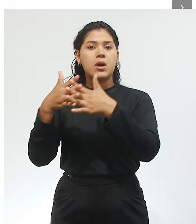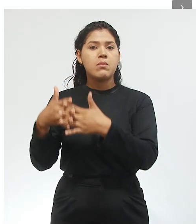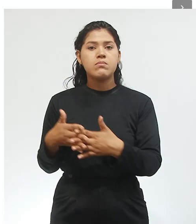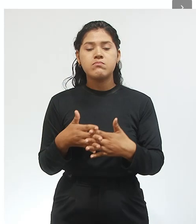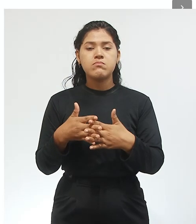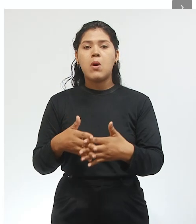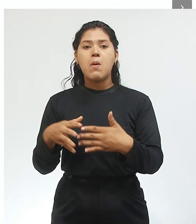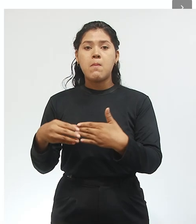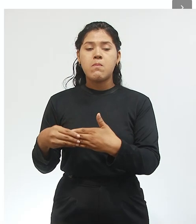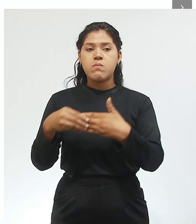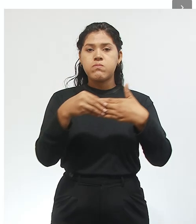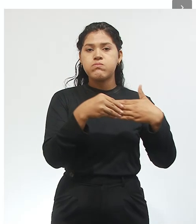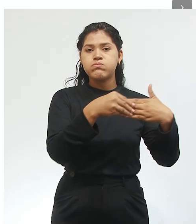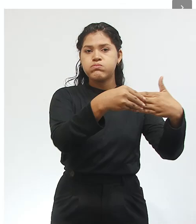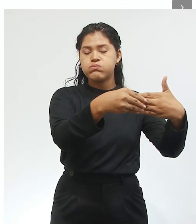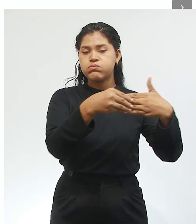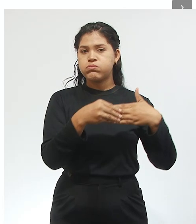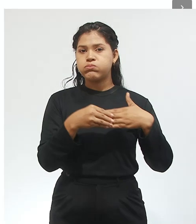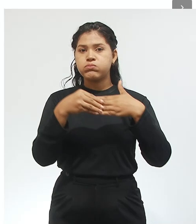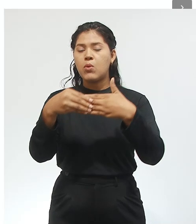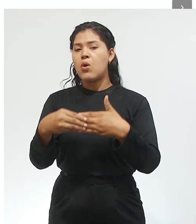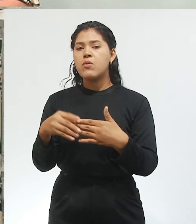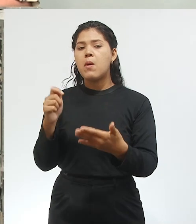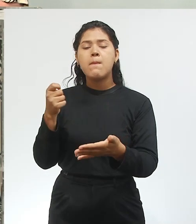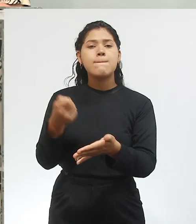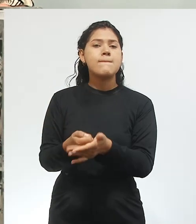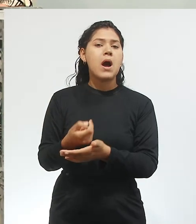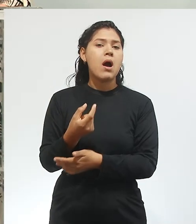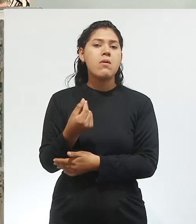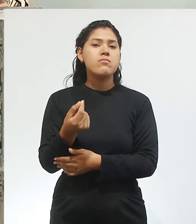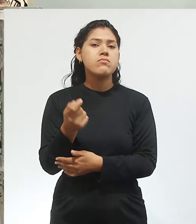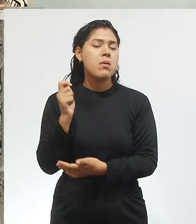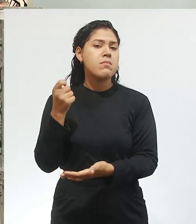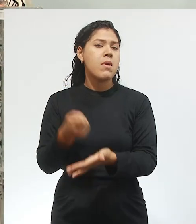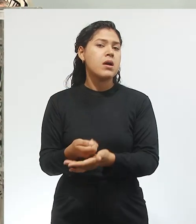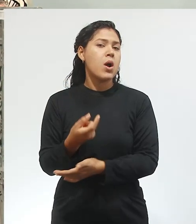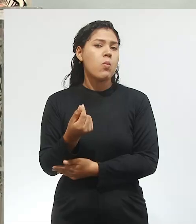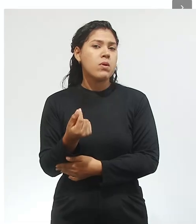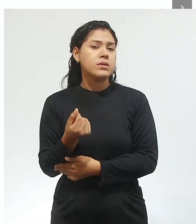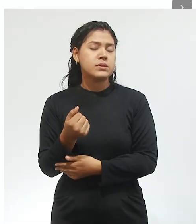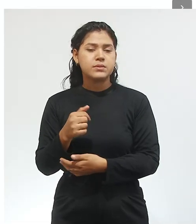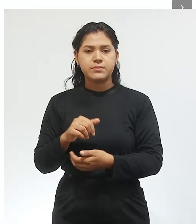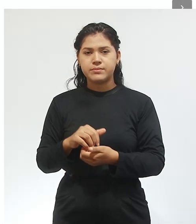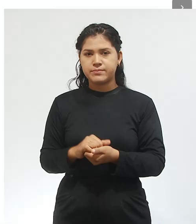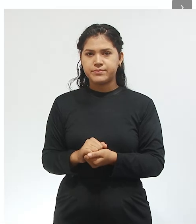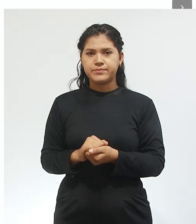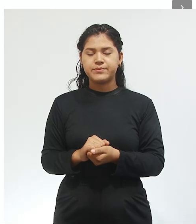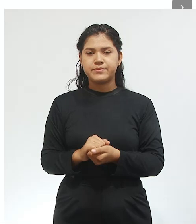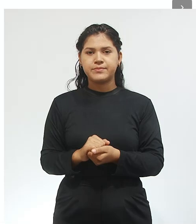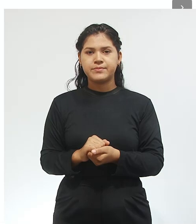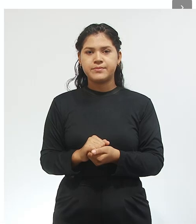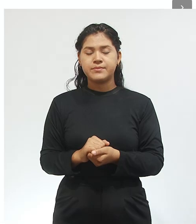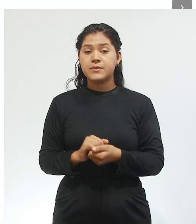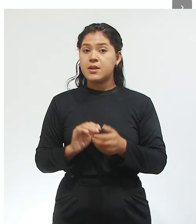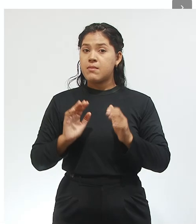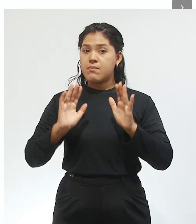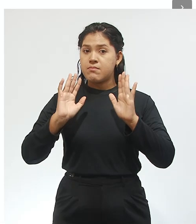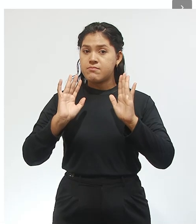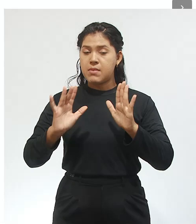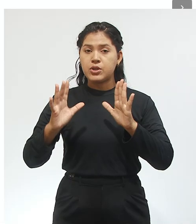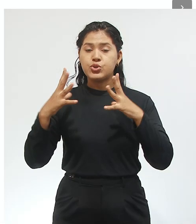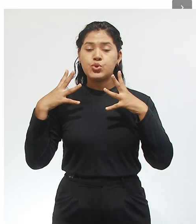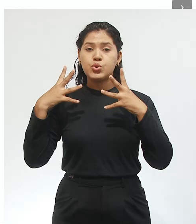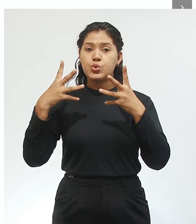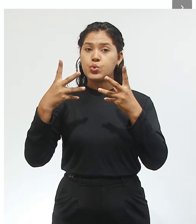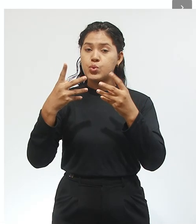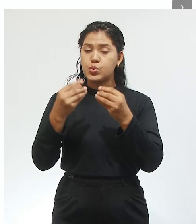local para outro melhor, vou reformar meu ponto de atendimento, quanto que vai custar tudo isso, né? Só que